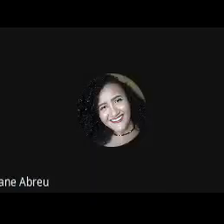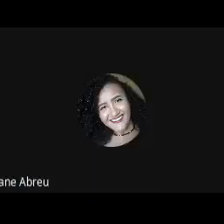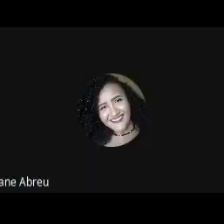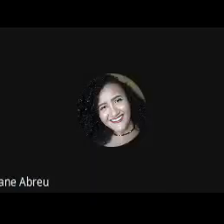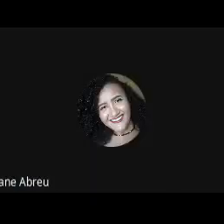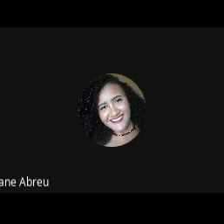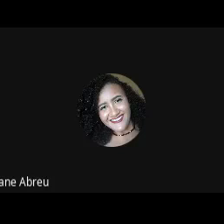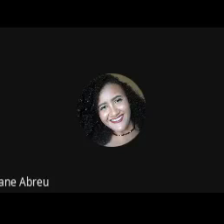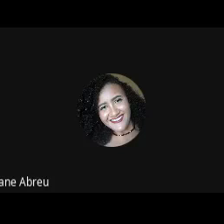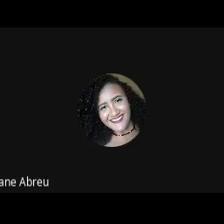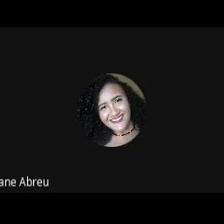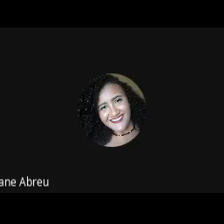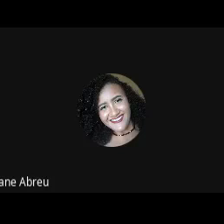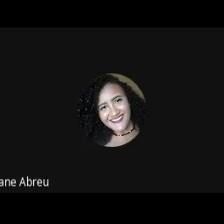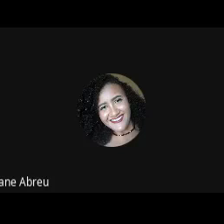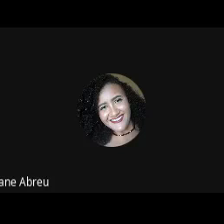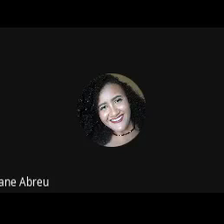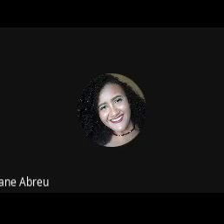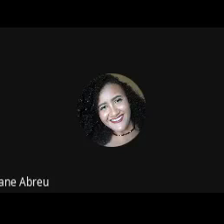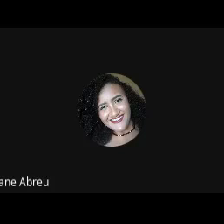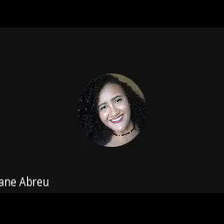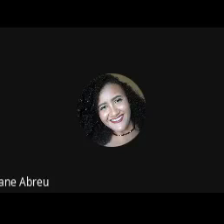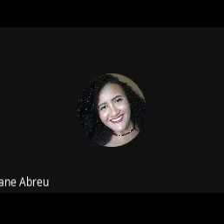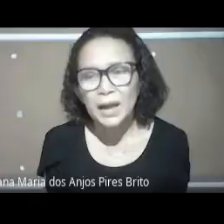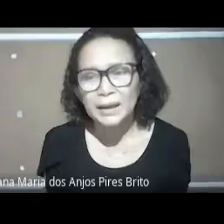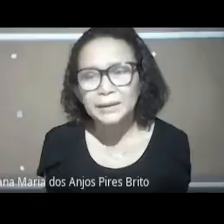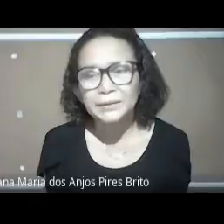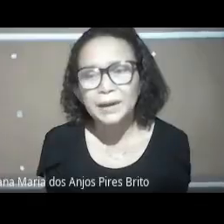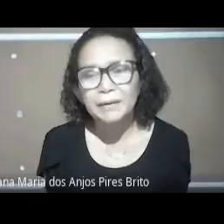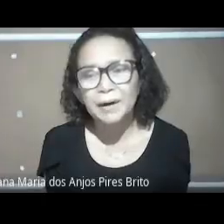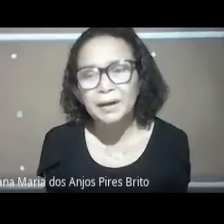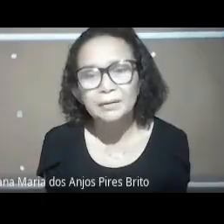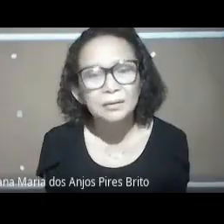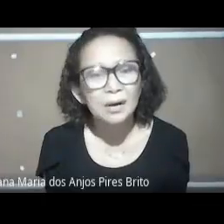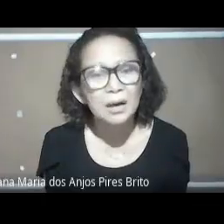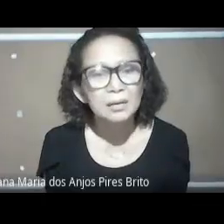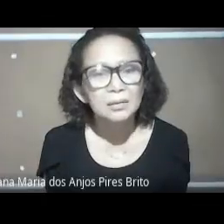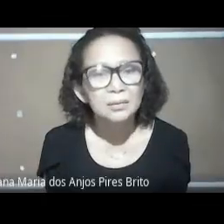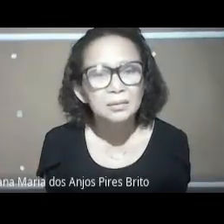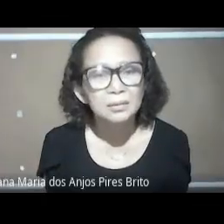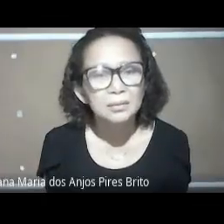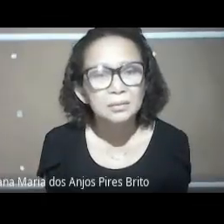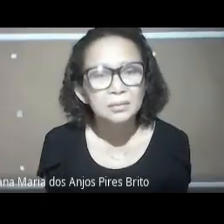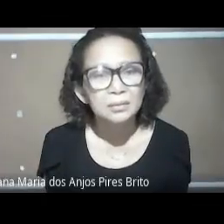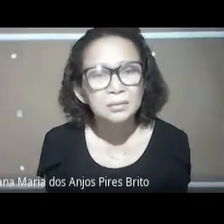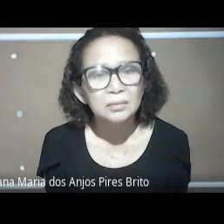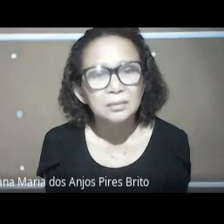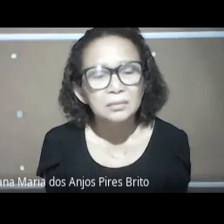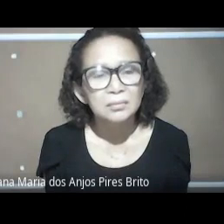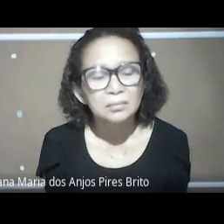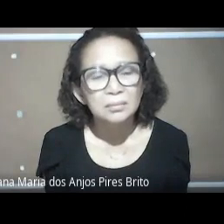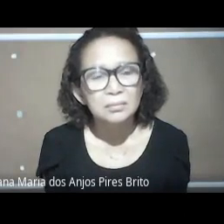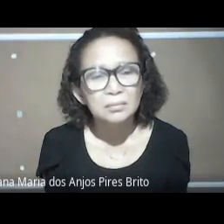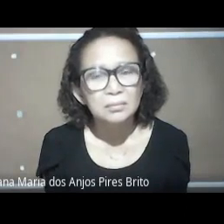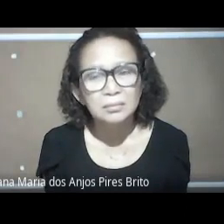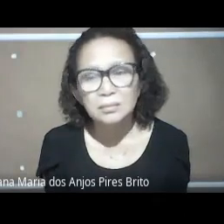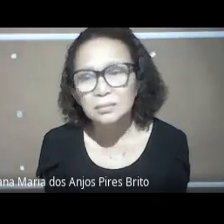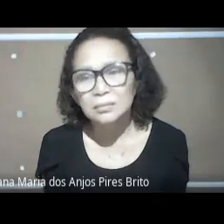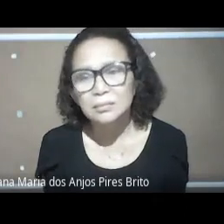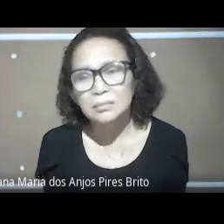desafiador em conversar com ele. Certo. Evandro?